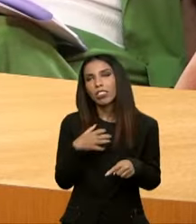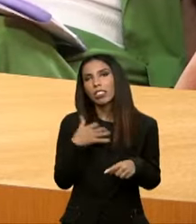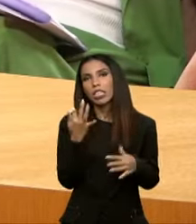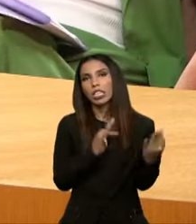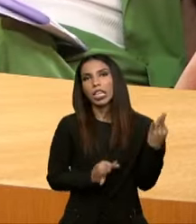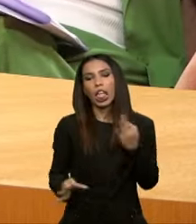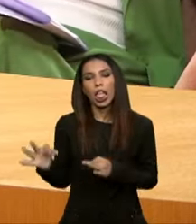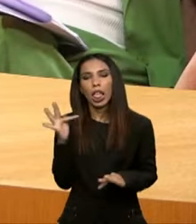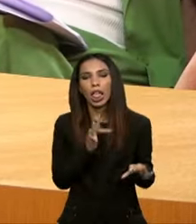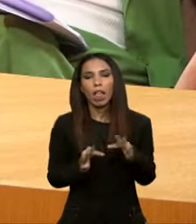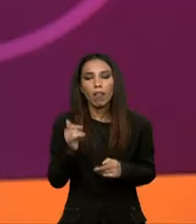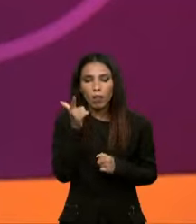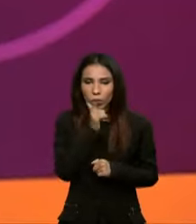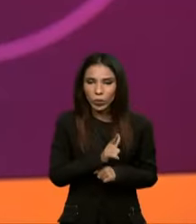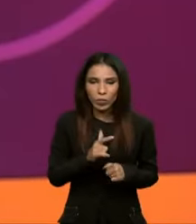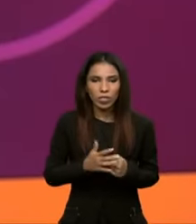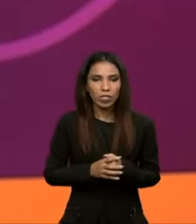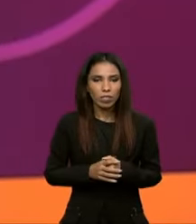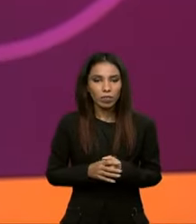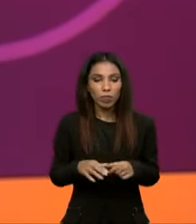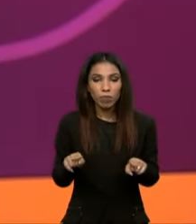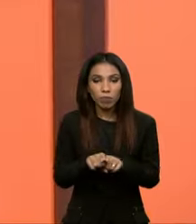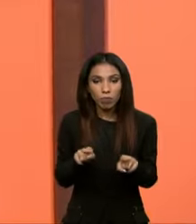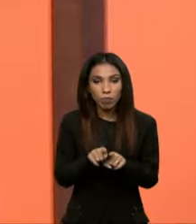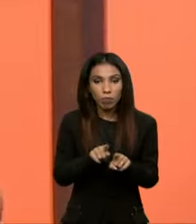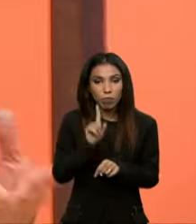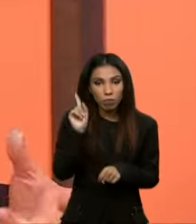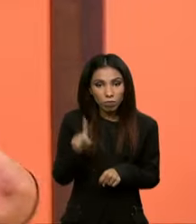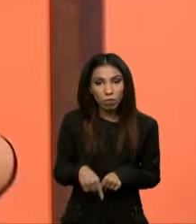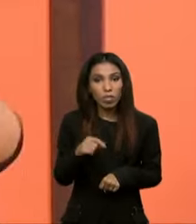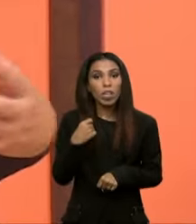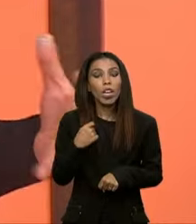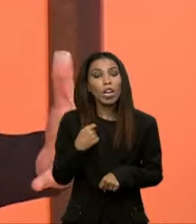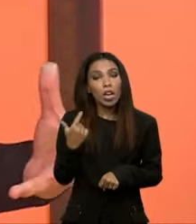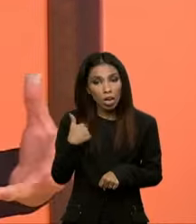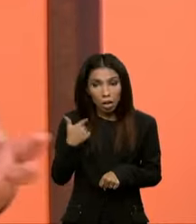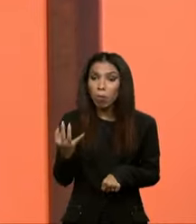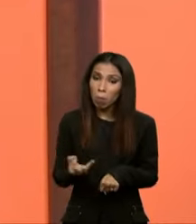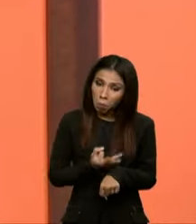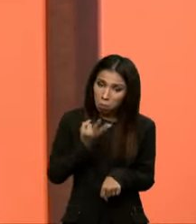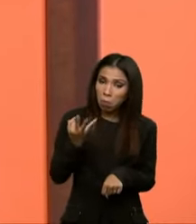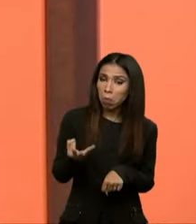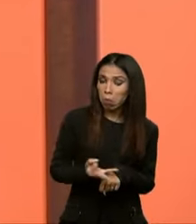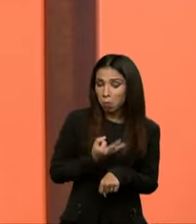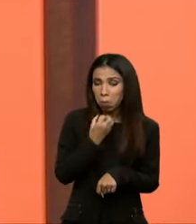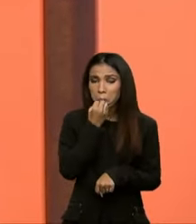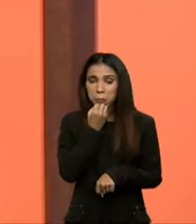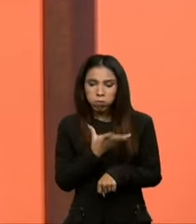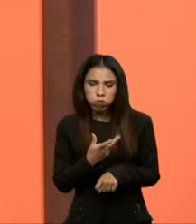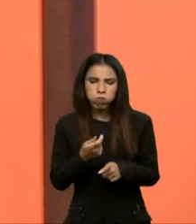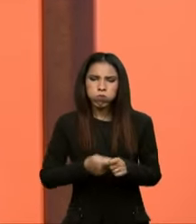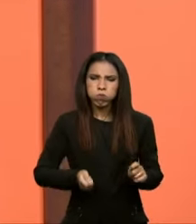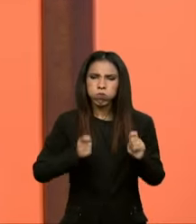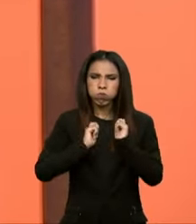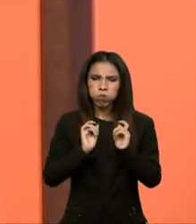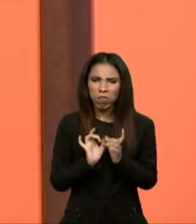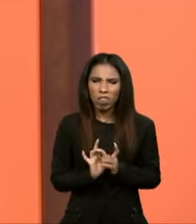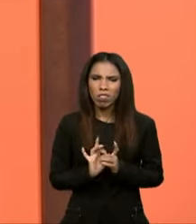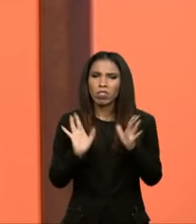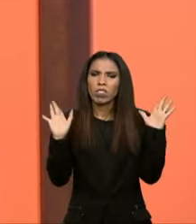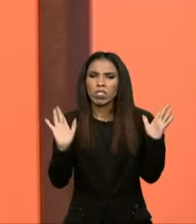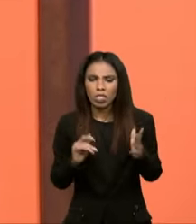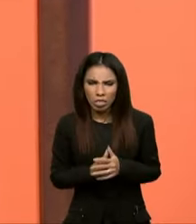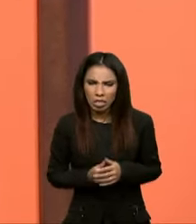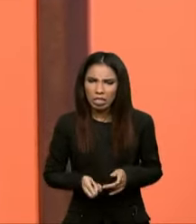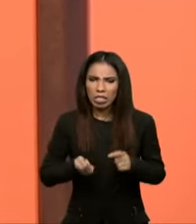e consegui estrear. E conforme eu fui fazendo, eu fui vendo que eu seguro a onda do negócio. E, cara, dá uma libertação, dá